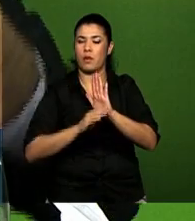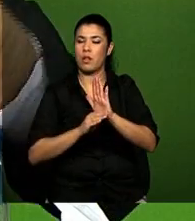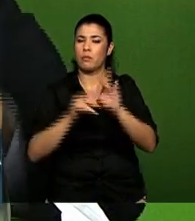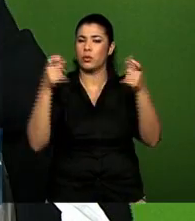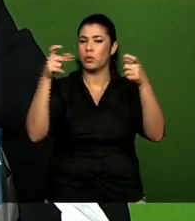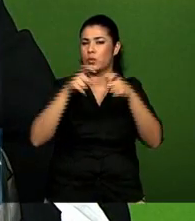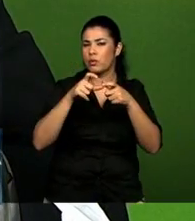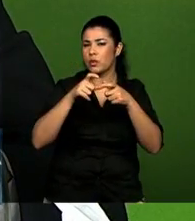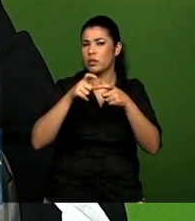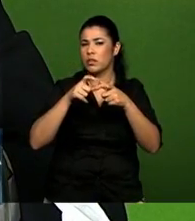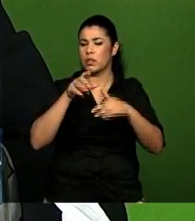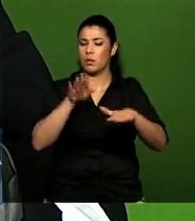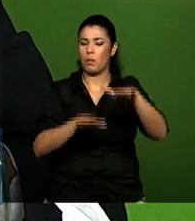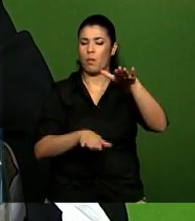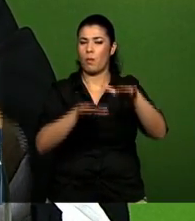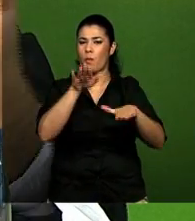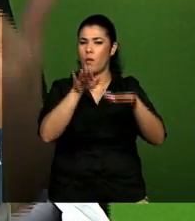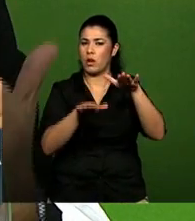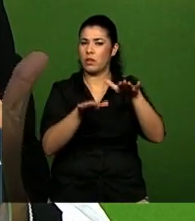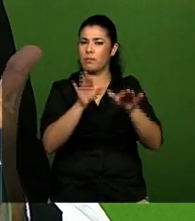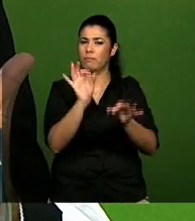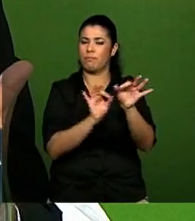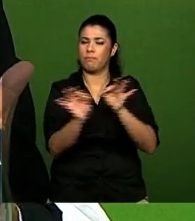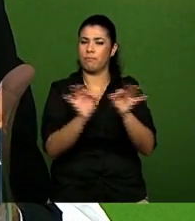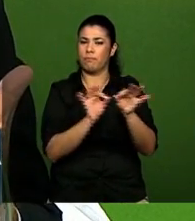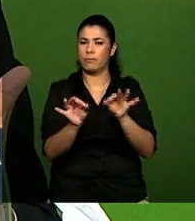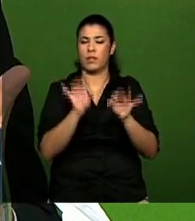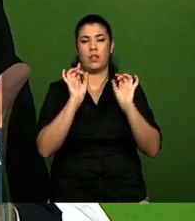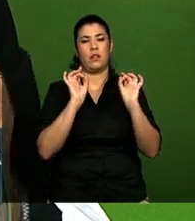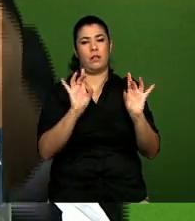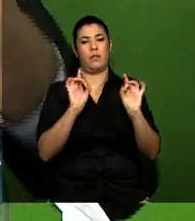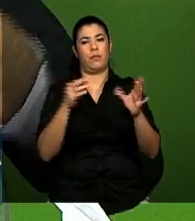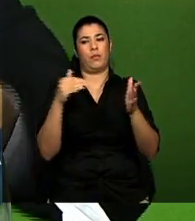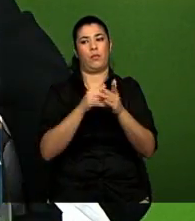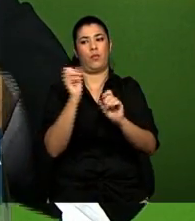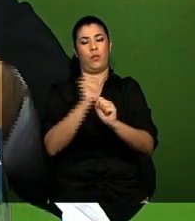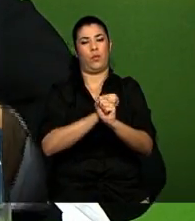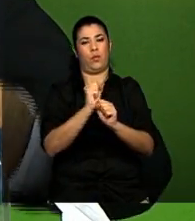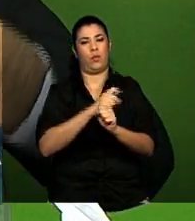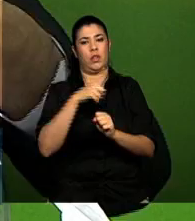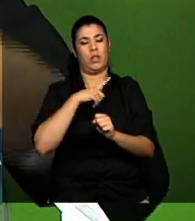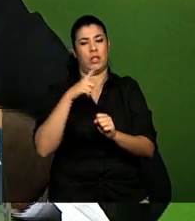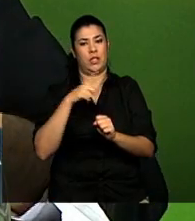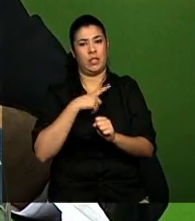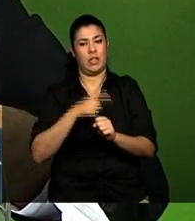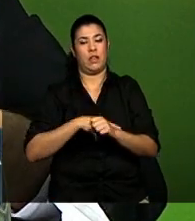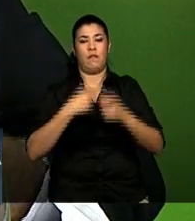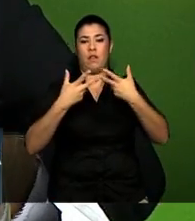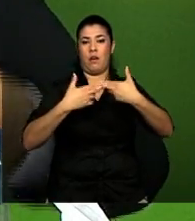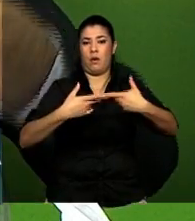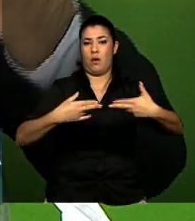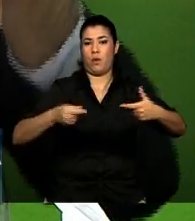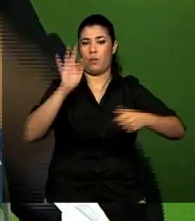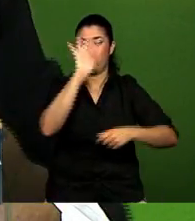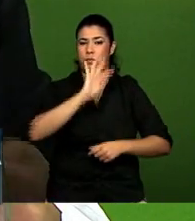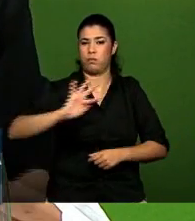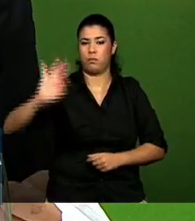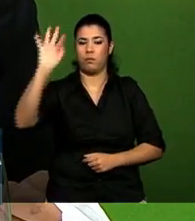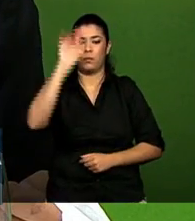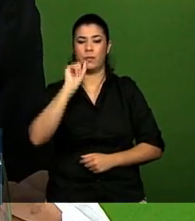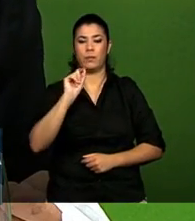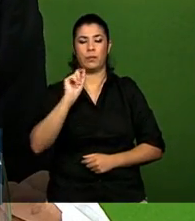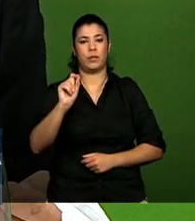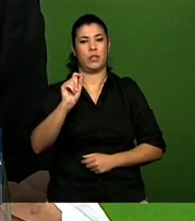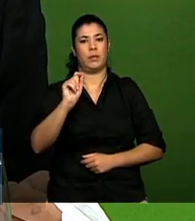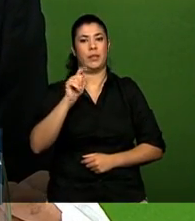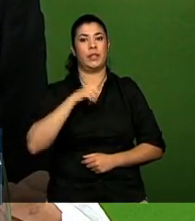federal corretamente especialmente no último ano utilizou os recursos federais para absorver